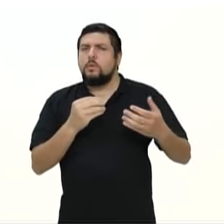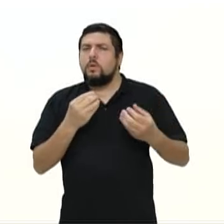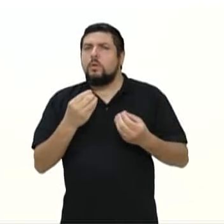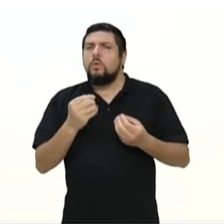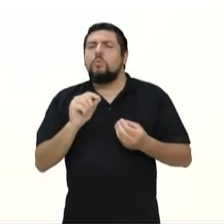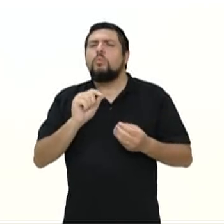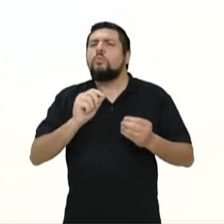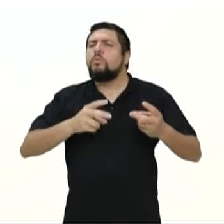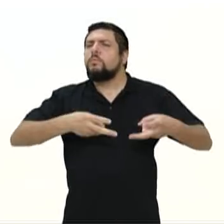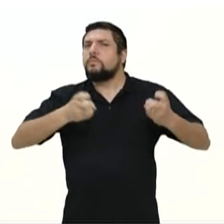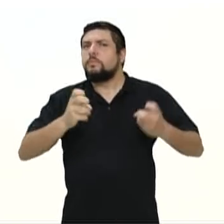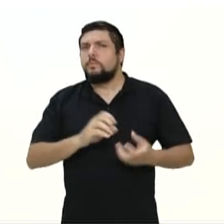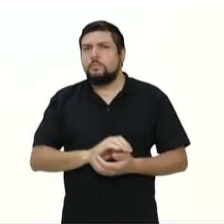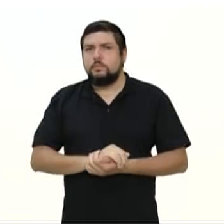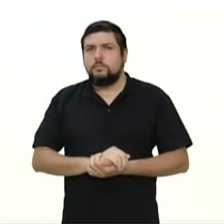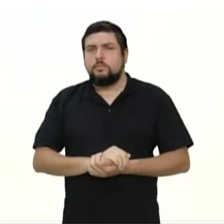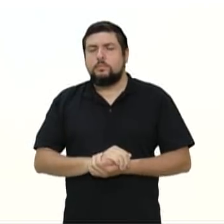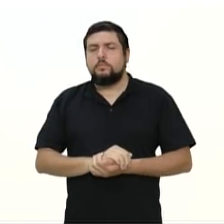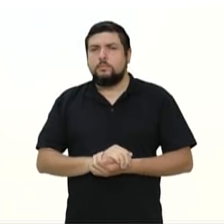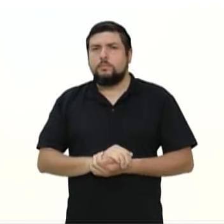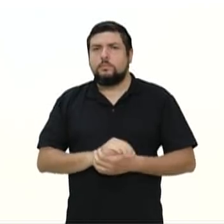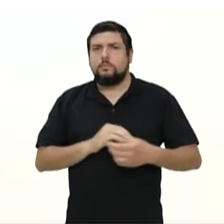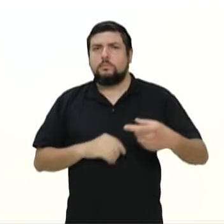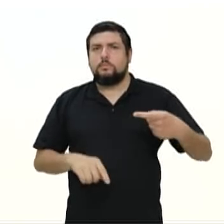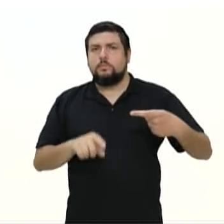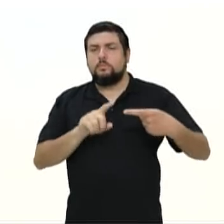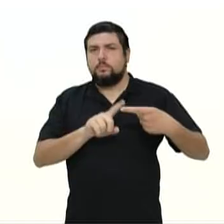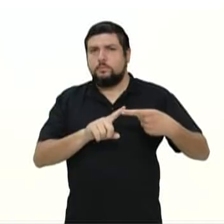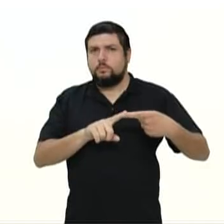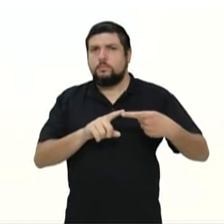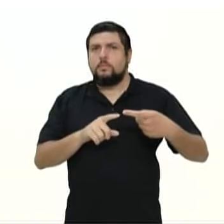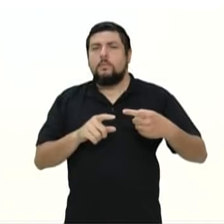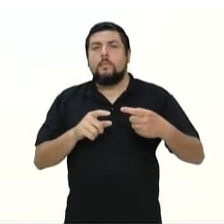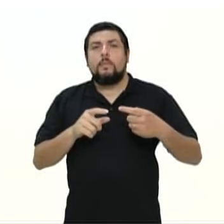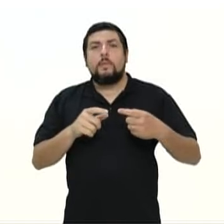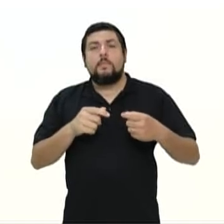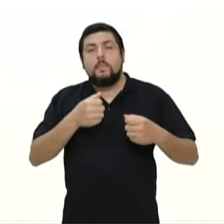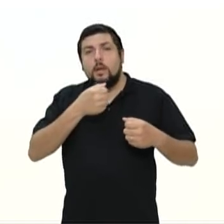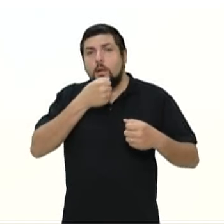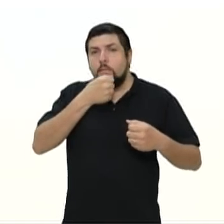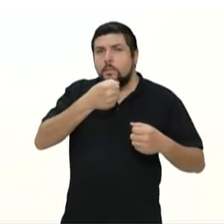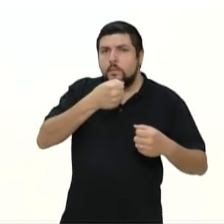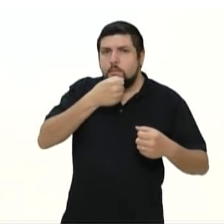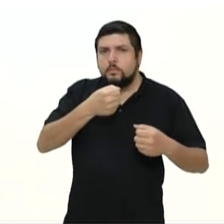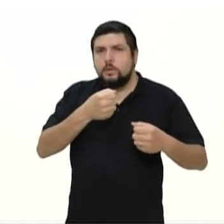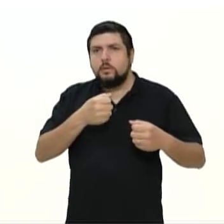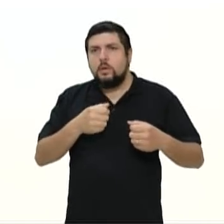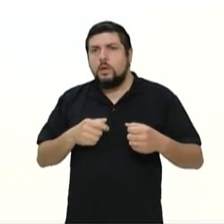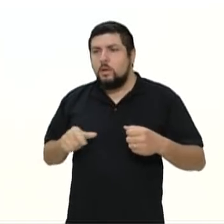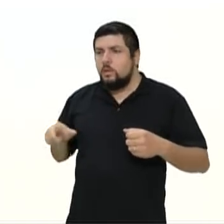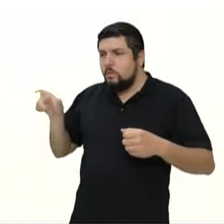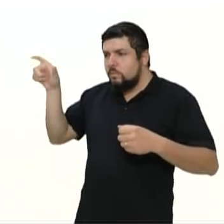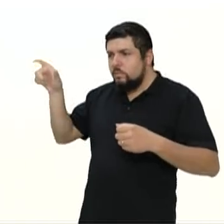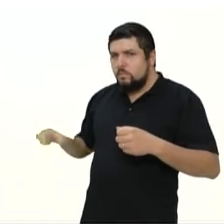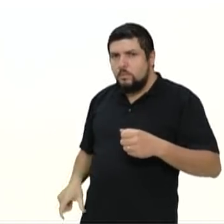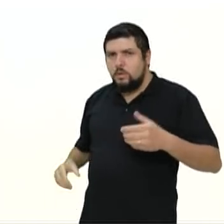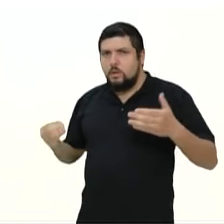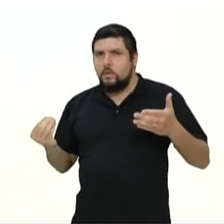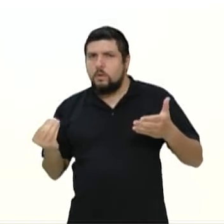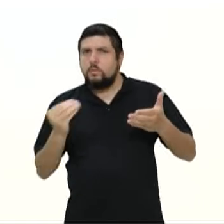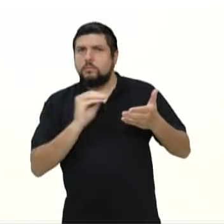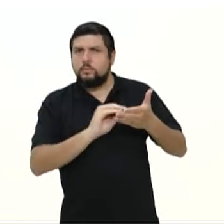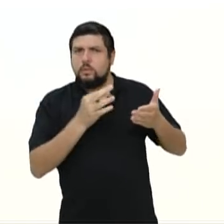perguntas, né? Como feito na reportagem, né? Quer dizer, o autor emite opinião direta sobre os